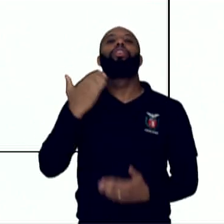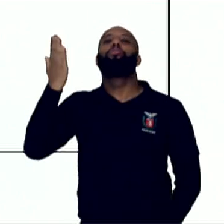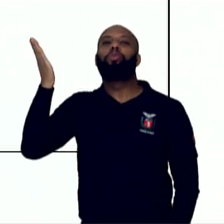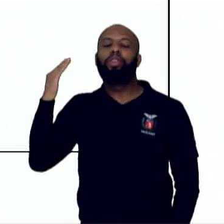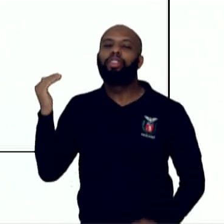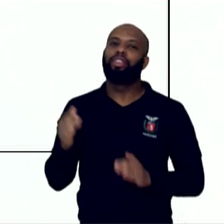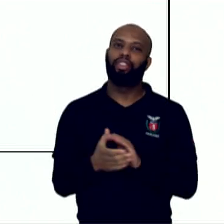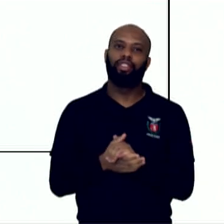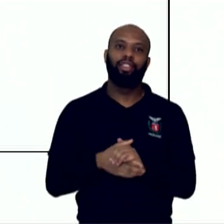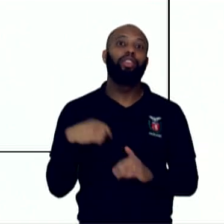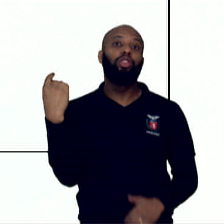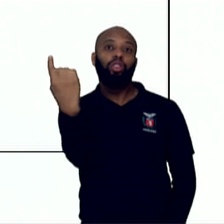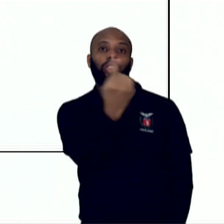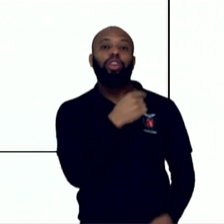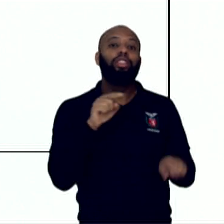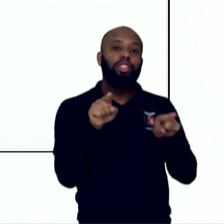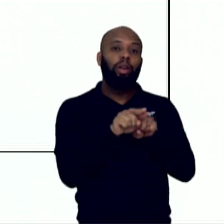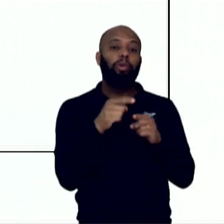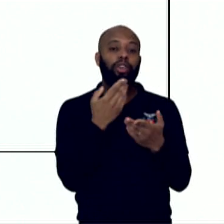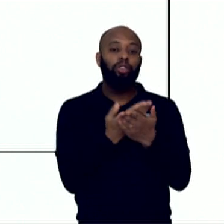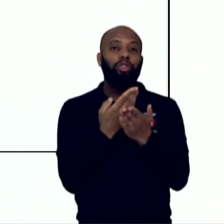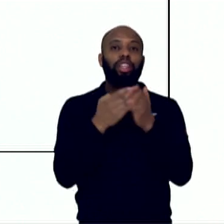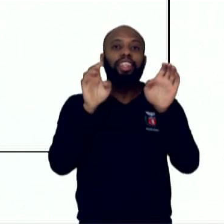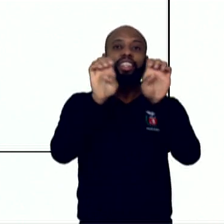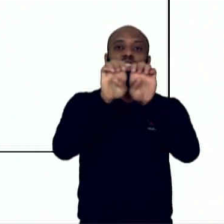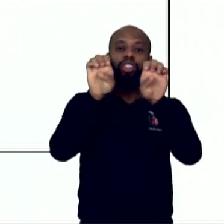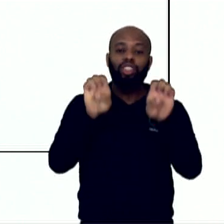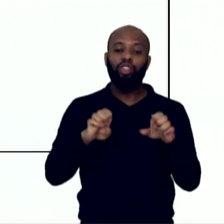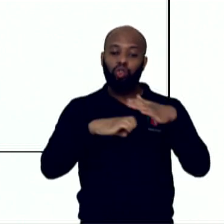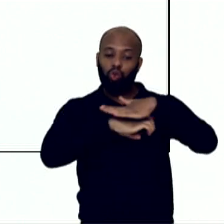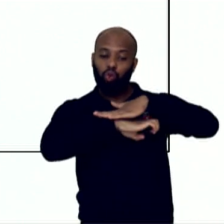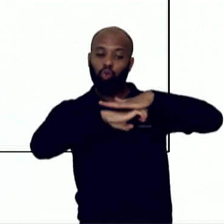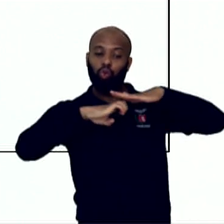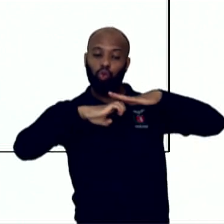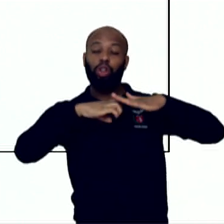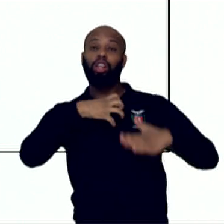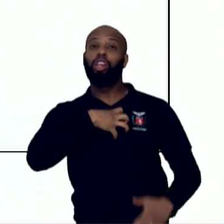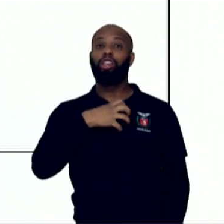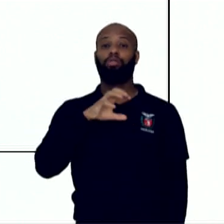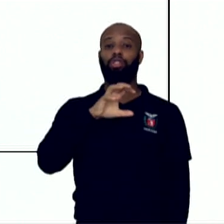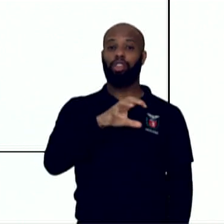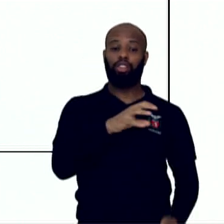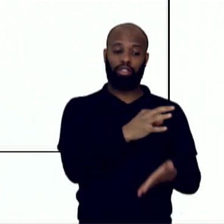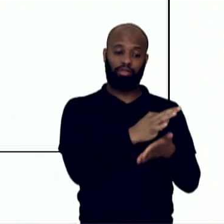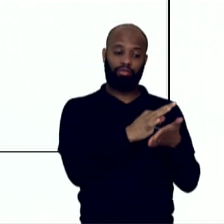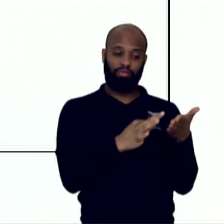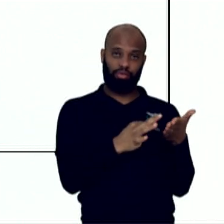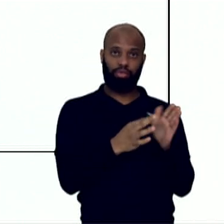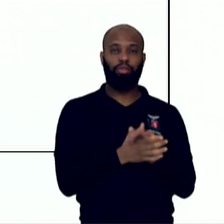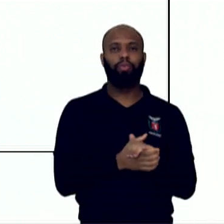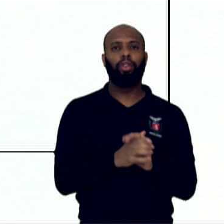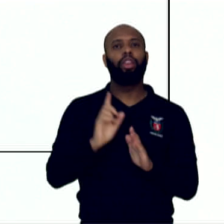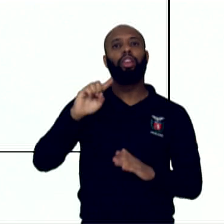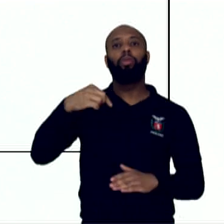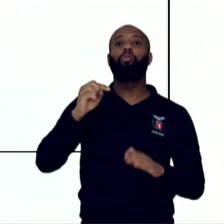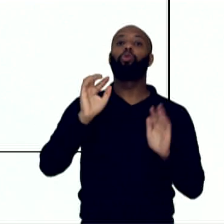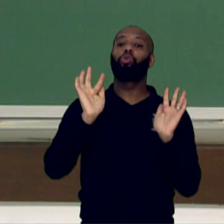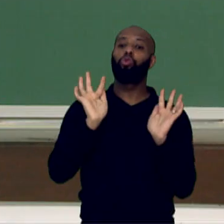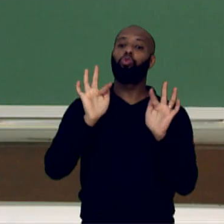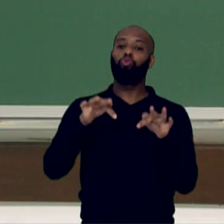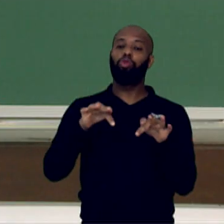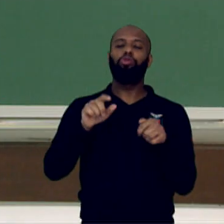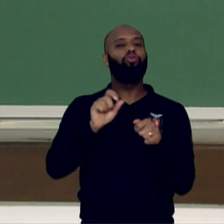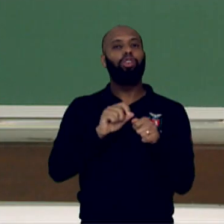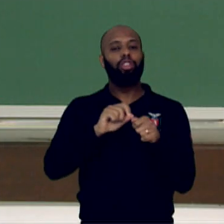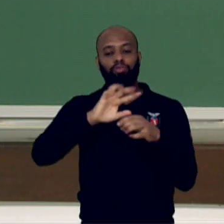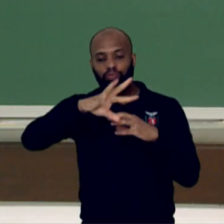também estudar sobre a estrutura desse tipo de texto e no final vamos refazer ali uma